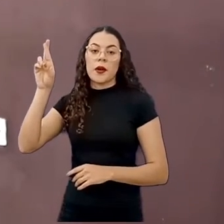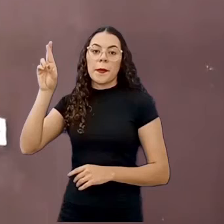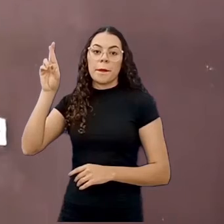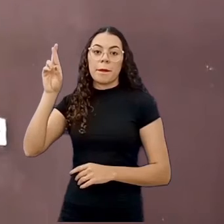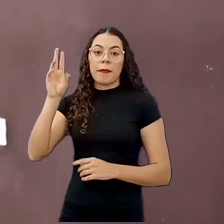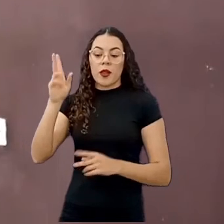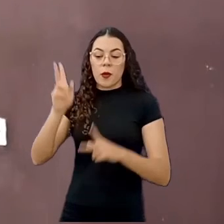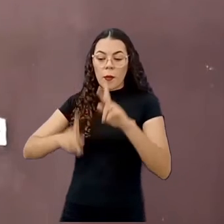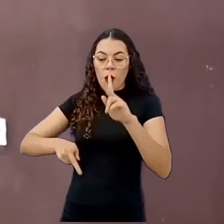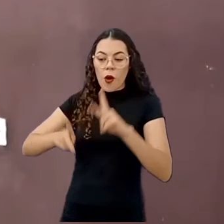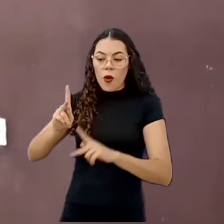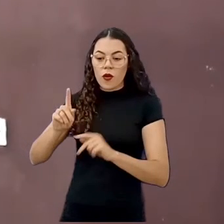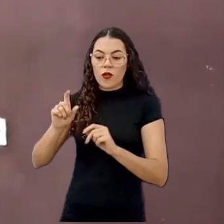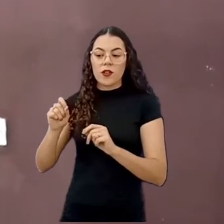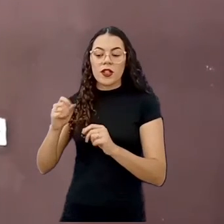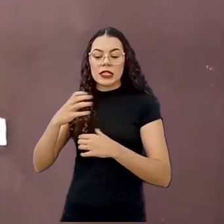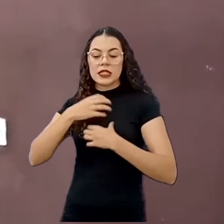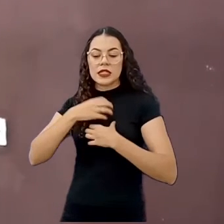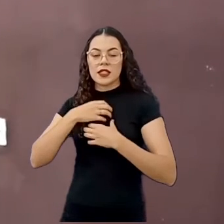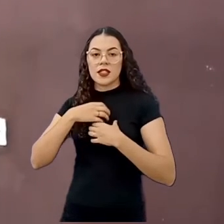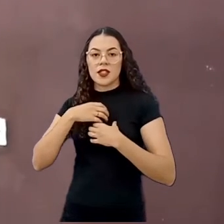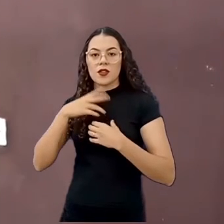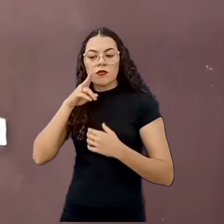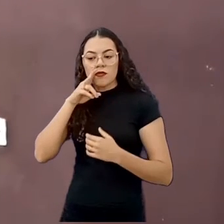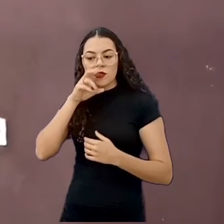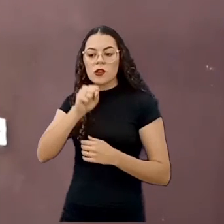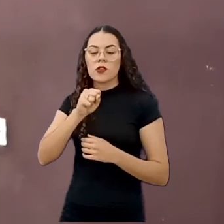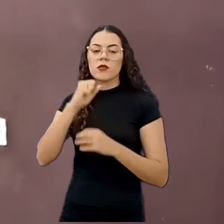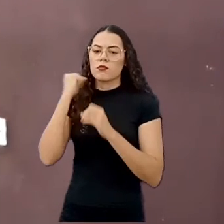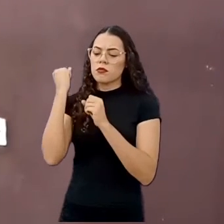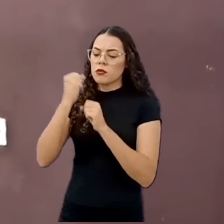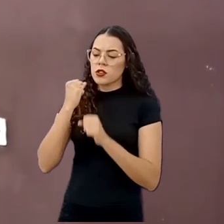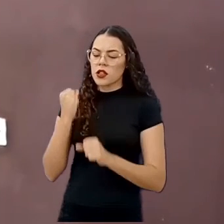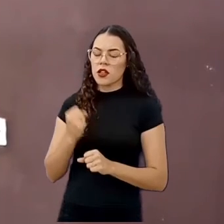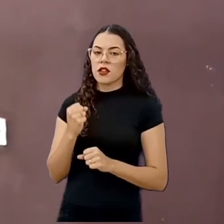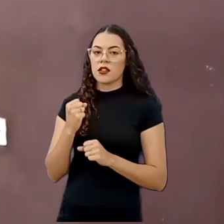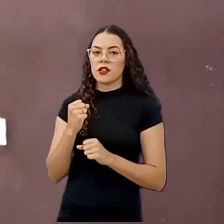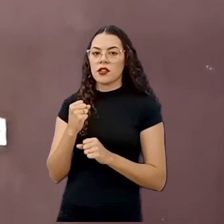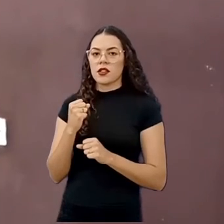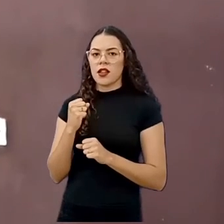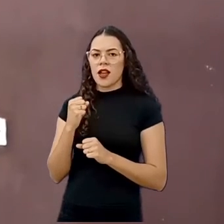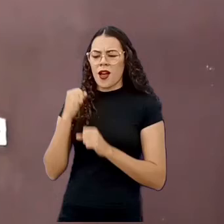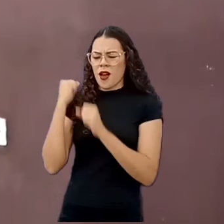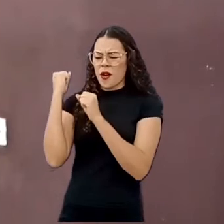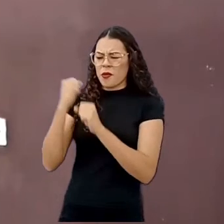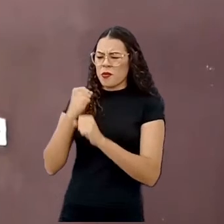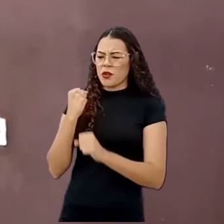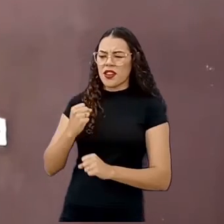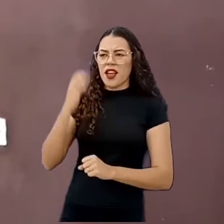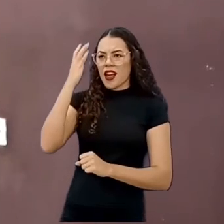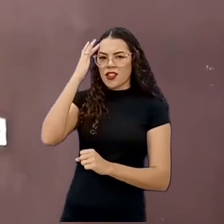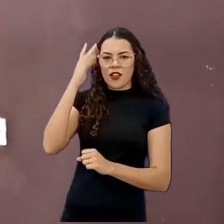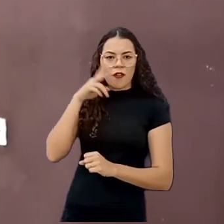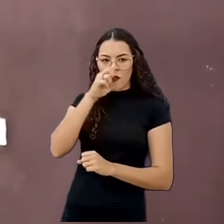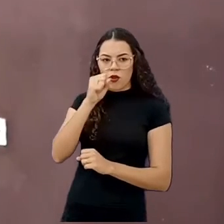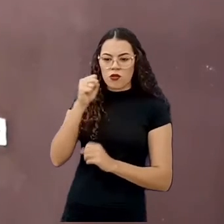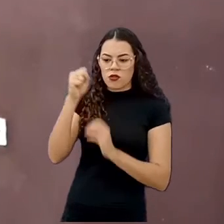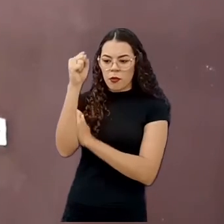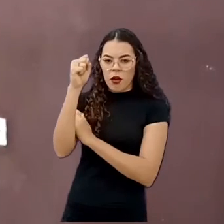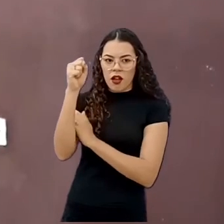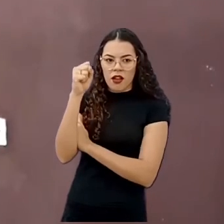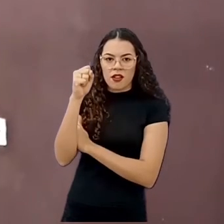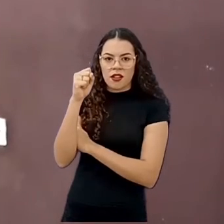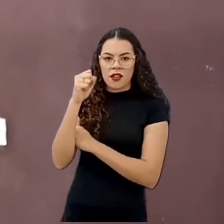àquele povo um fortalecimento em poder. Não poder como a gente pensa de força, de